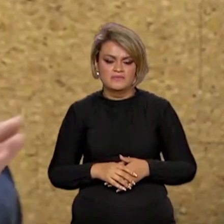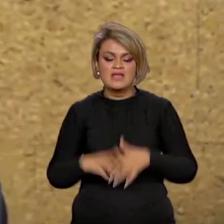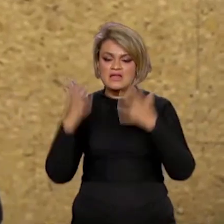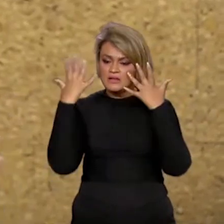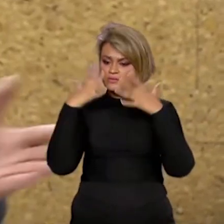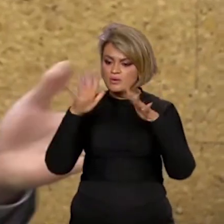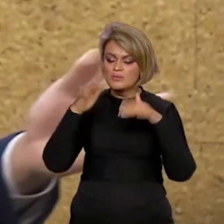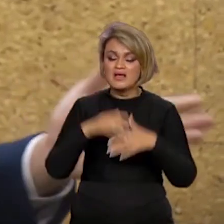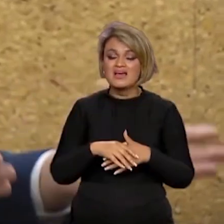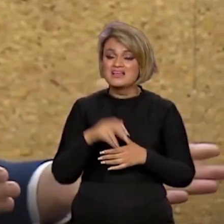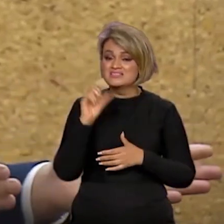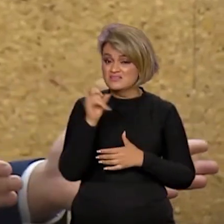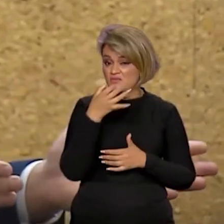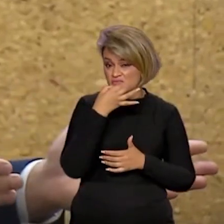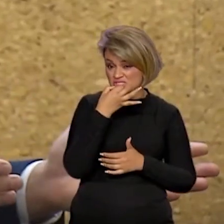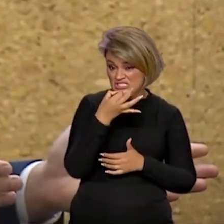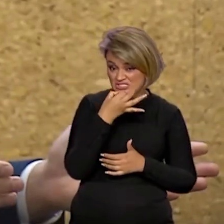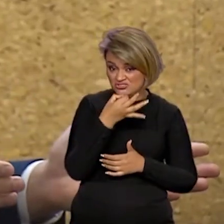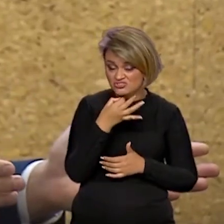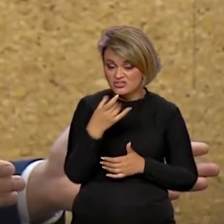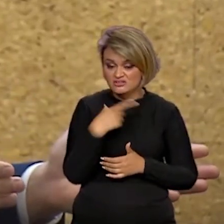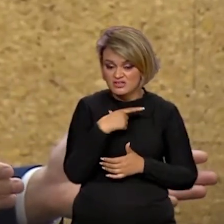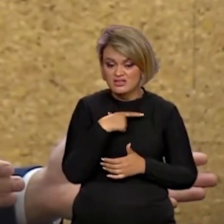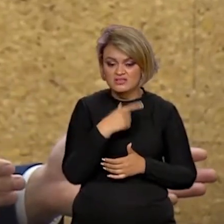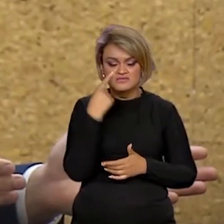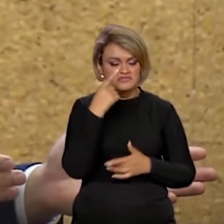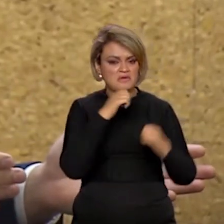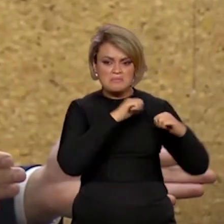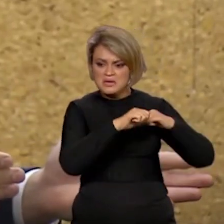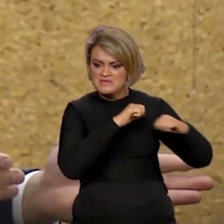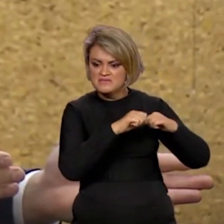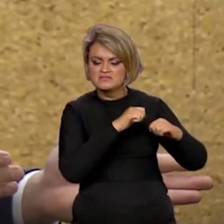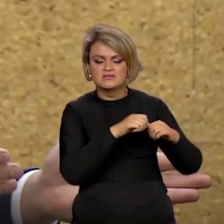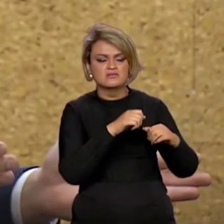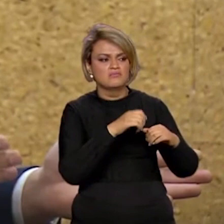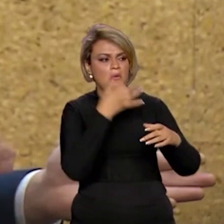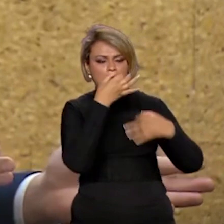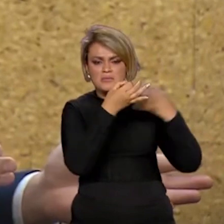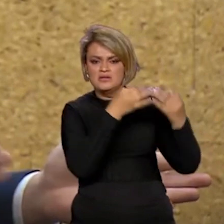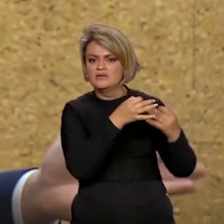Até porque, se eu fosse fazer crítica, se você pegar as manifestações de parlamentar,